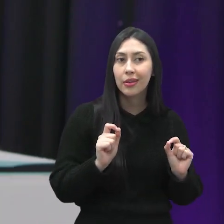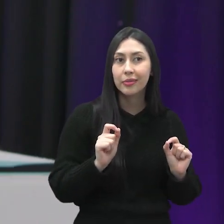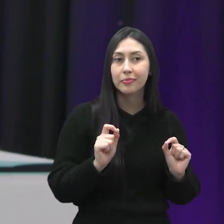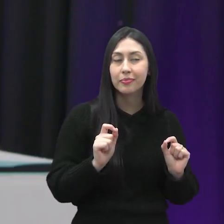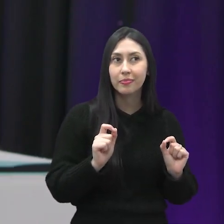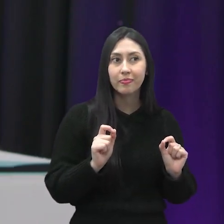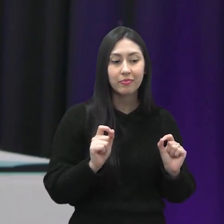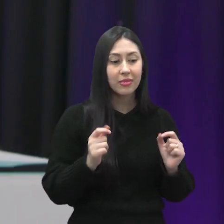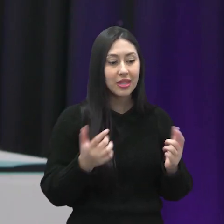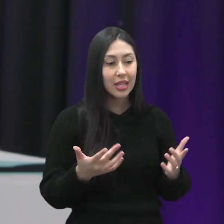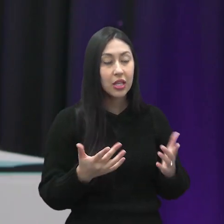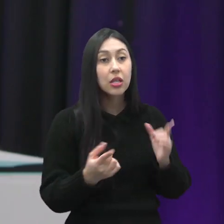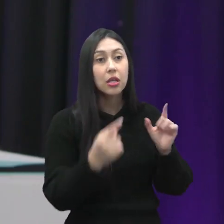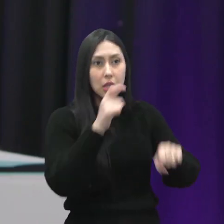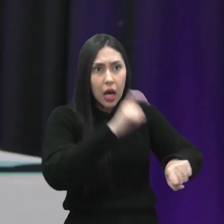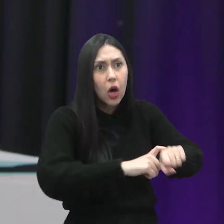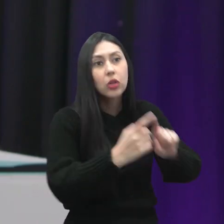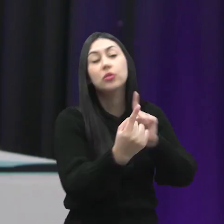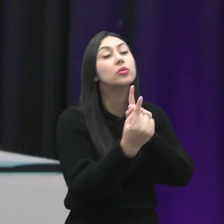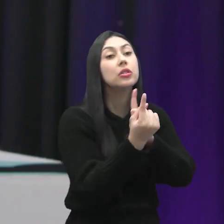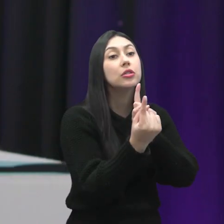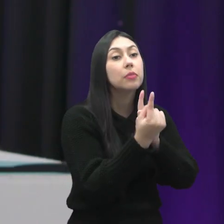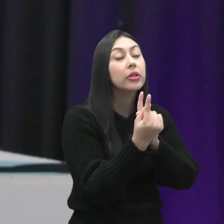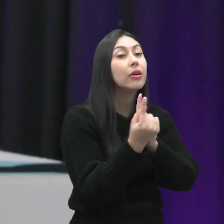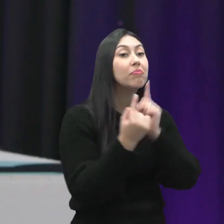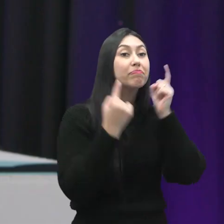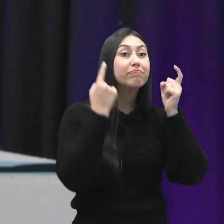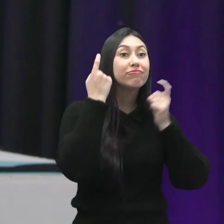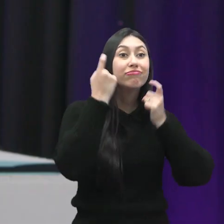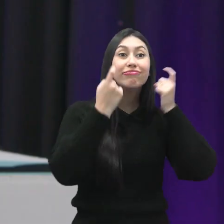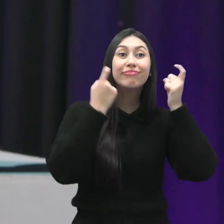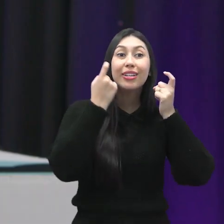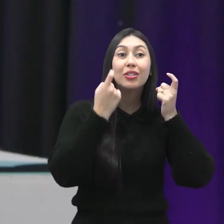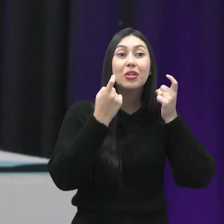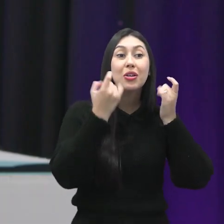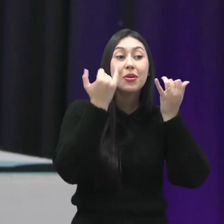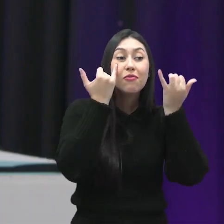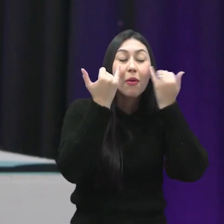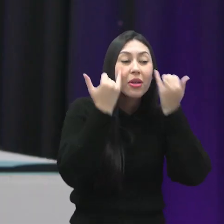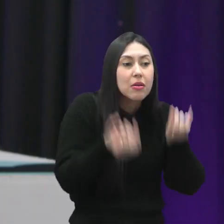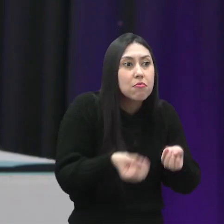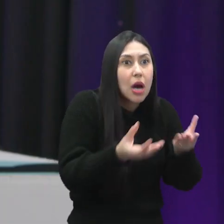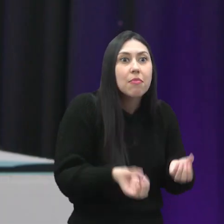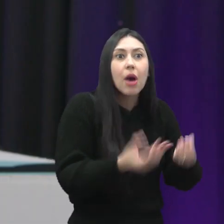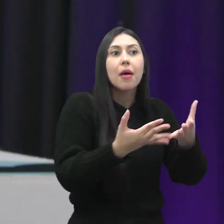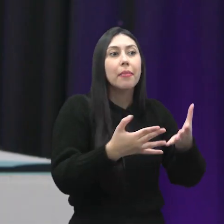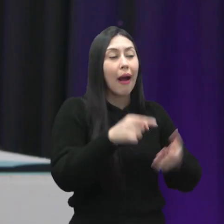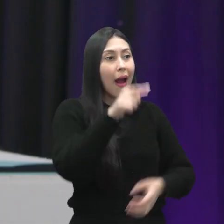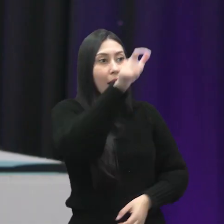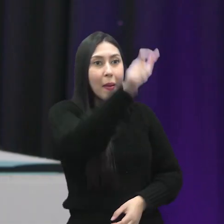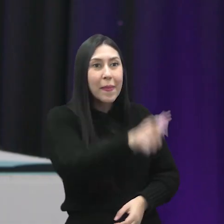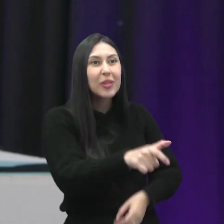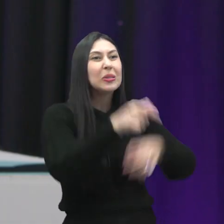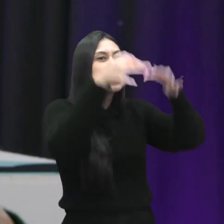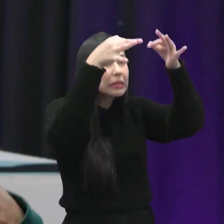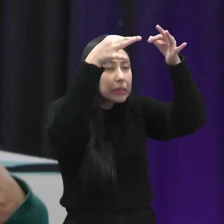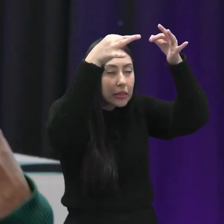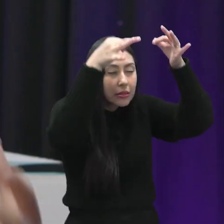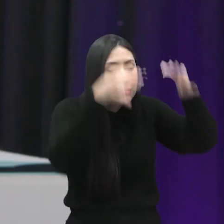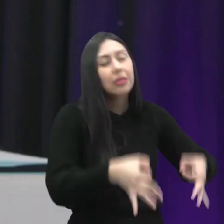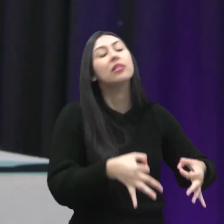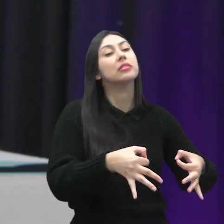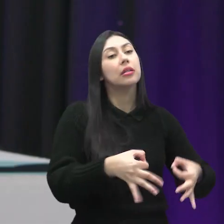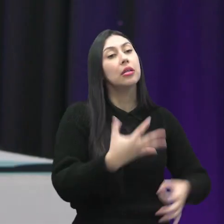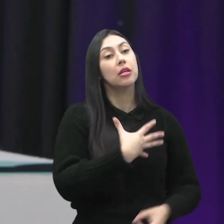durante o atendimento desse paciente é justamente informar ele para garantir que ele realmente tenha